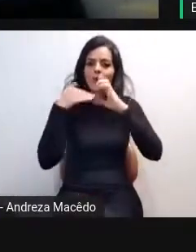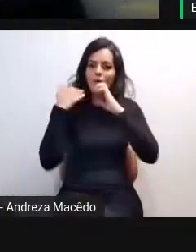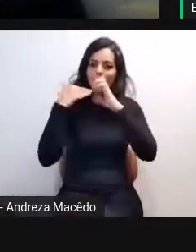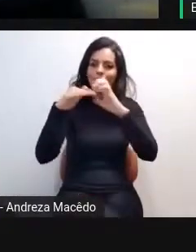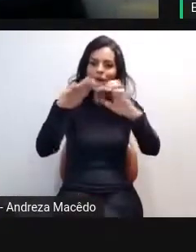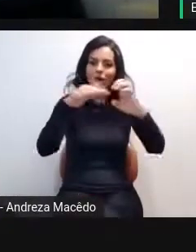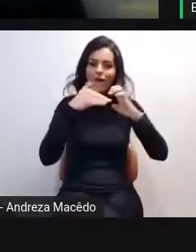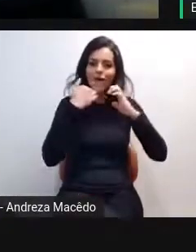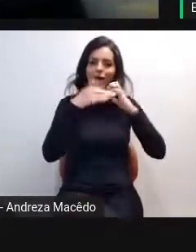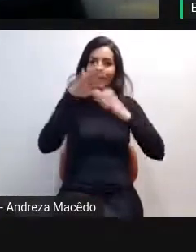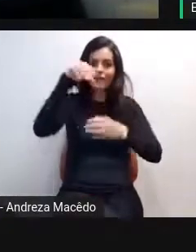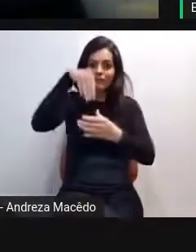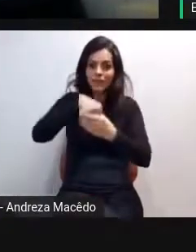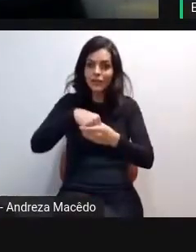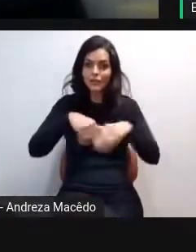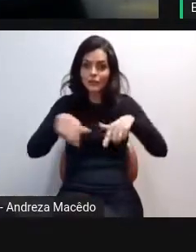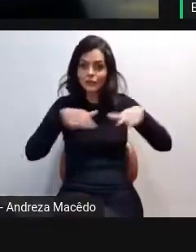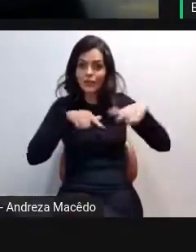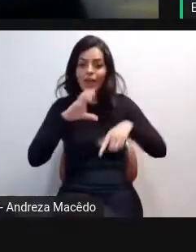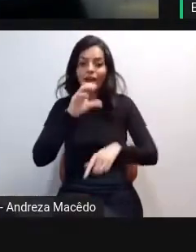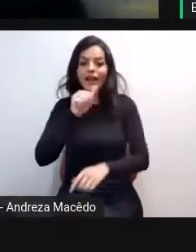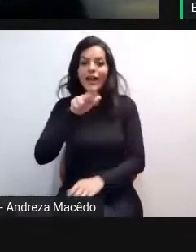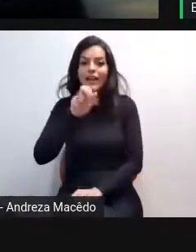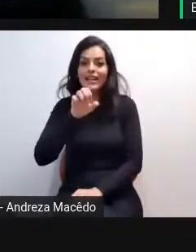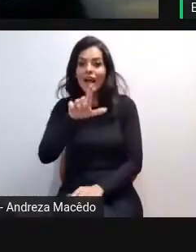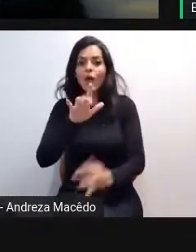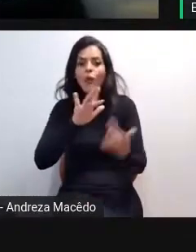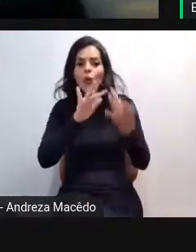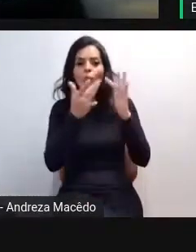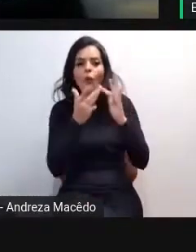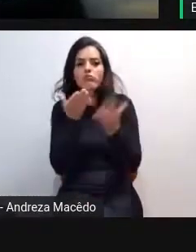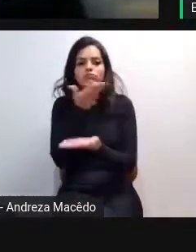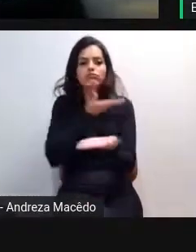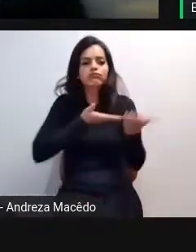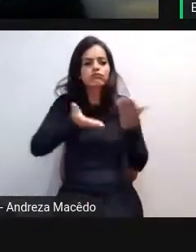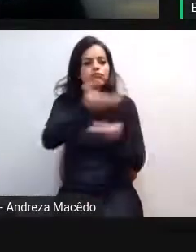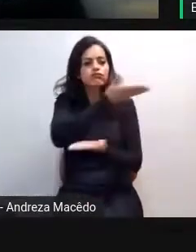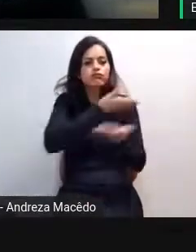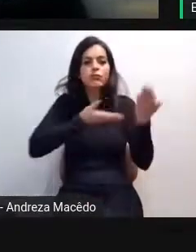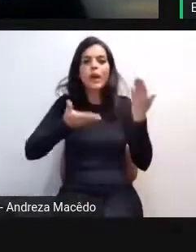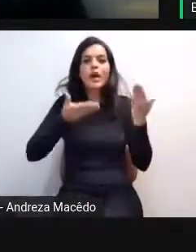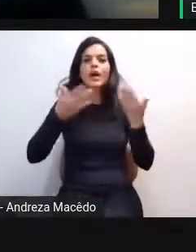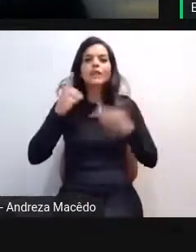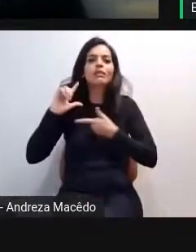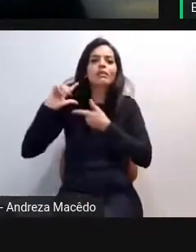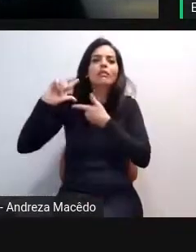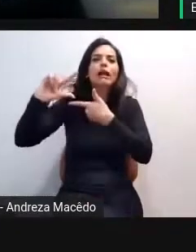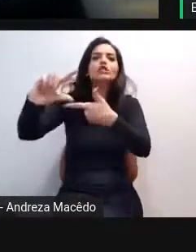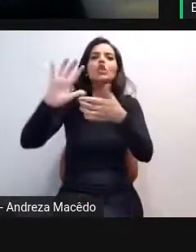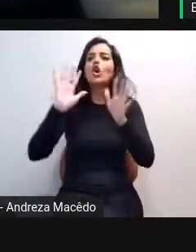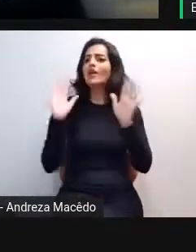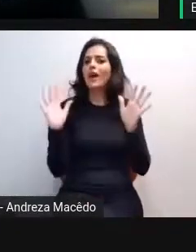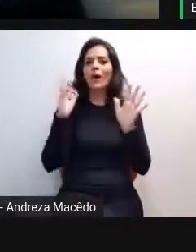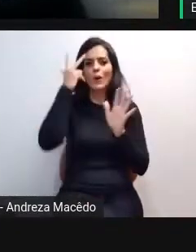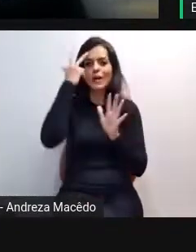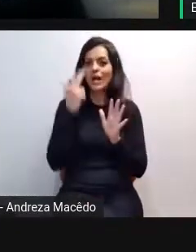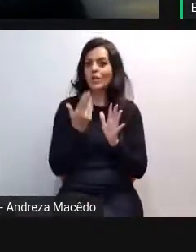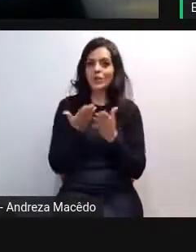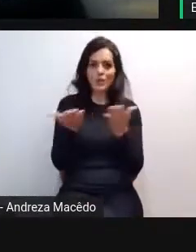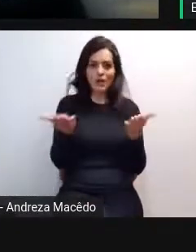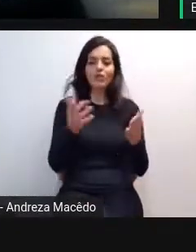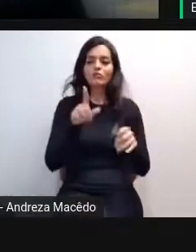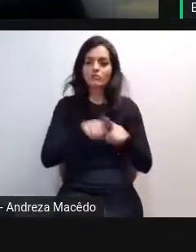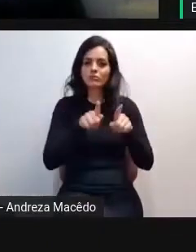vamos dizer assim, são canais mais com interatividade mais tradicional, até os canais como as próprias mídias